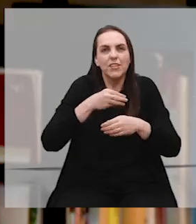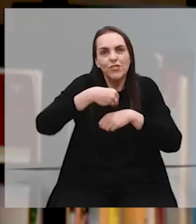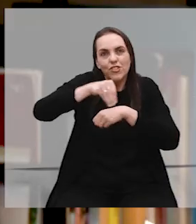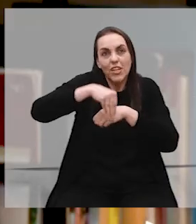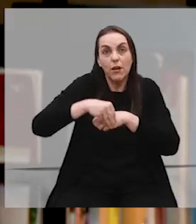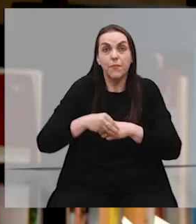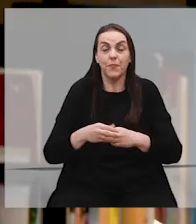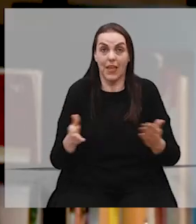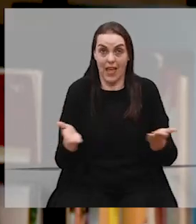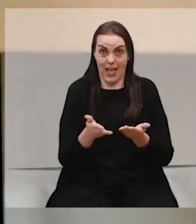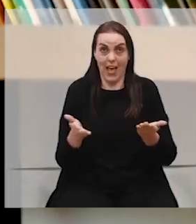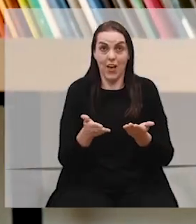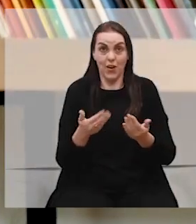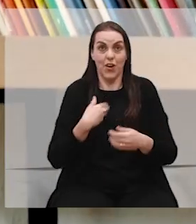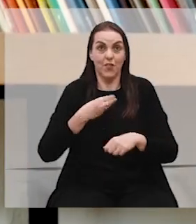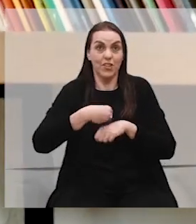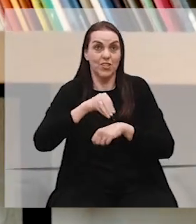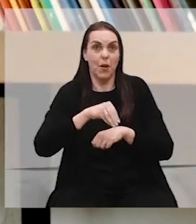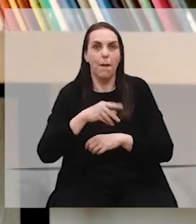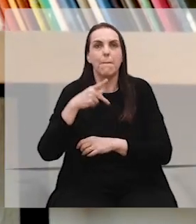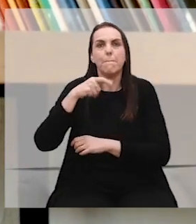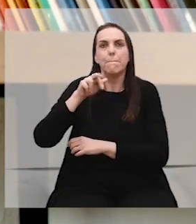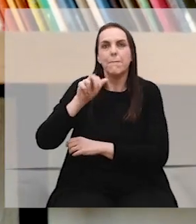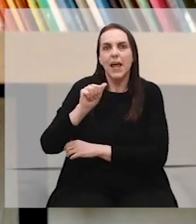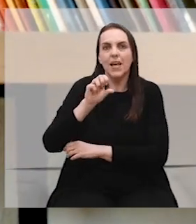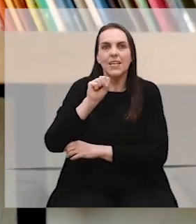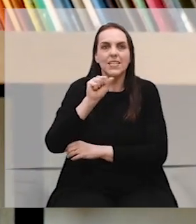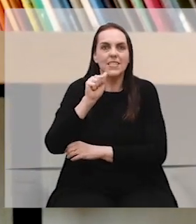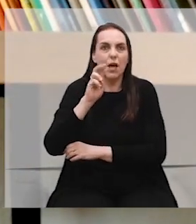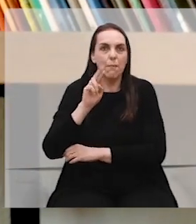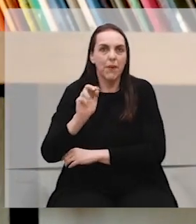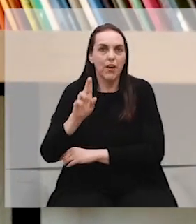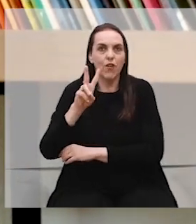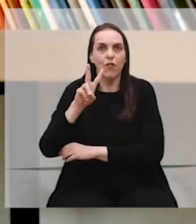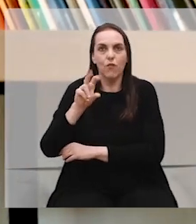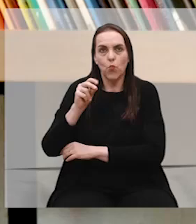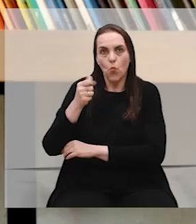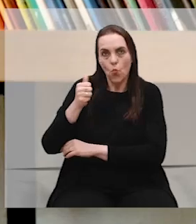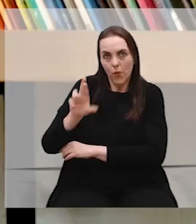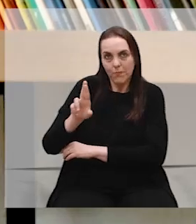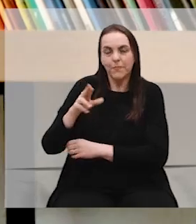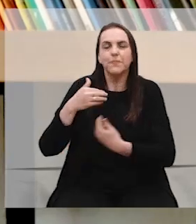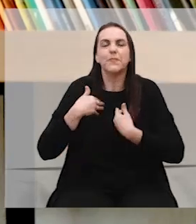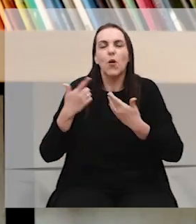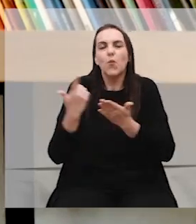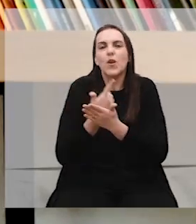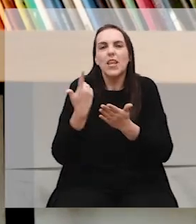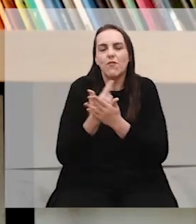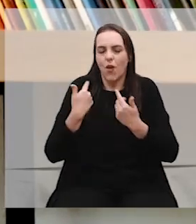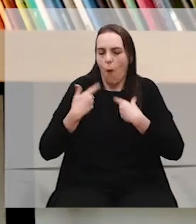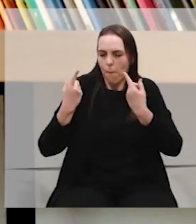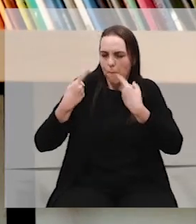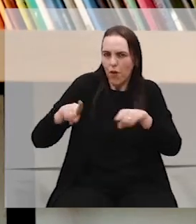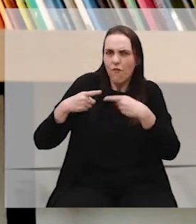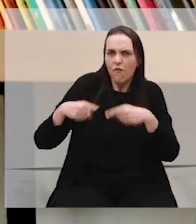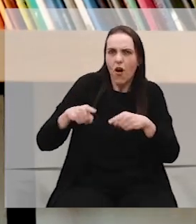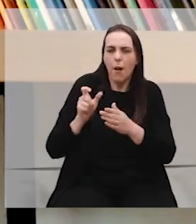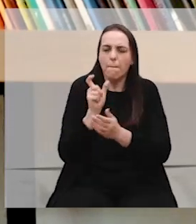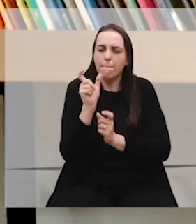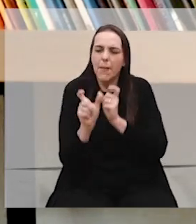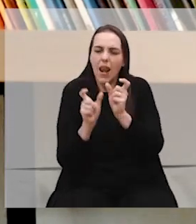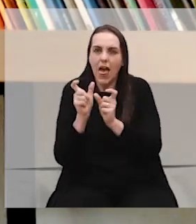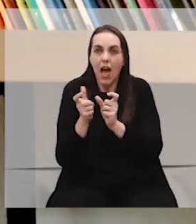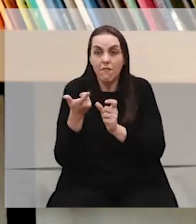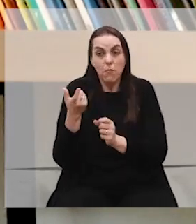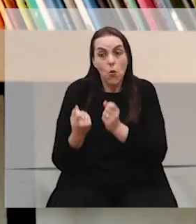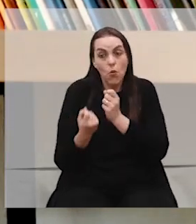você indicaria? Para essa ocasião, eu quero indicar o Pra Saber Voar, porque é um livro do qual eu provoco com a palavra, com